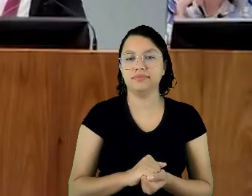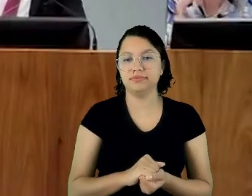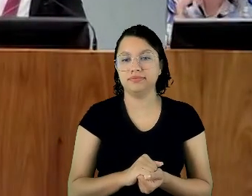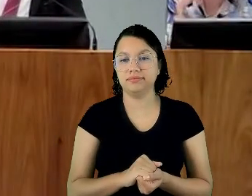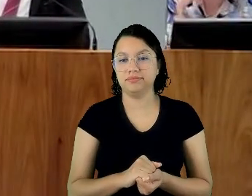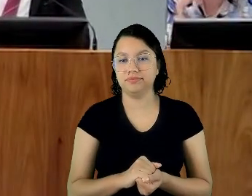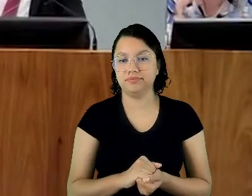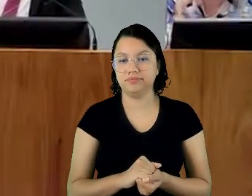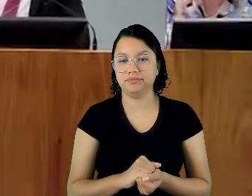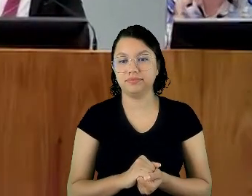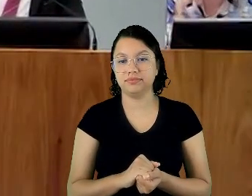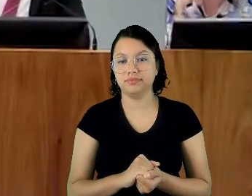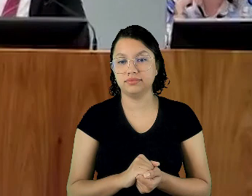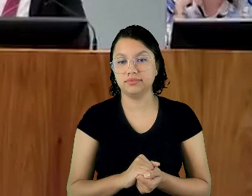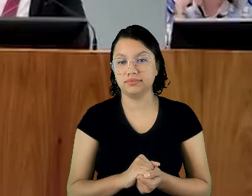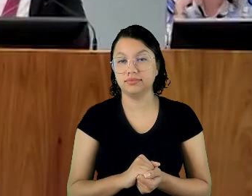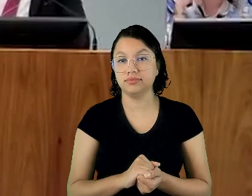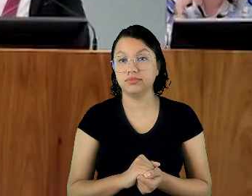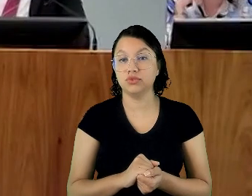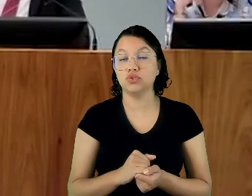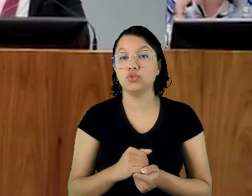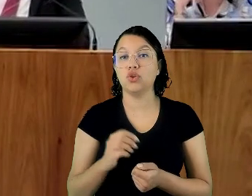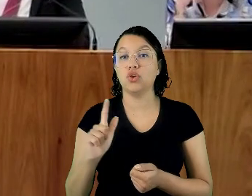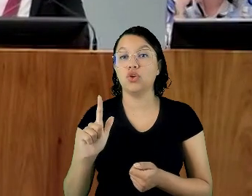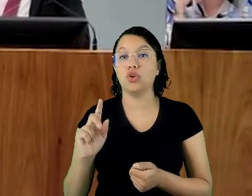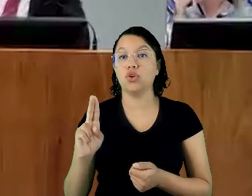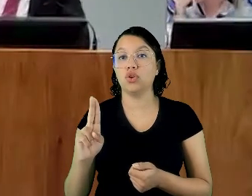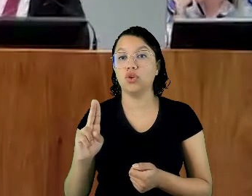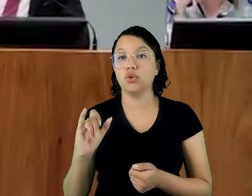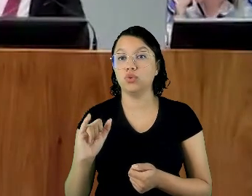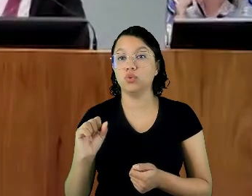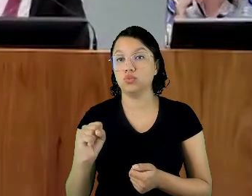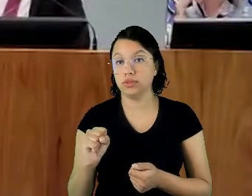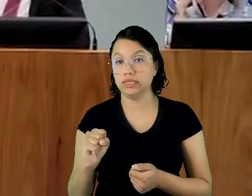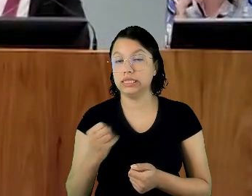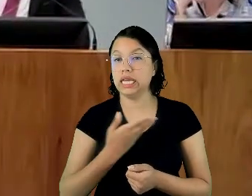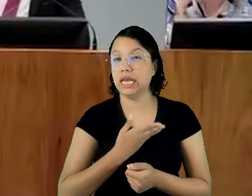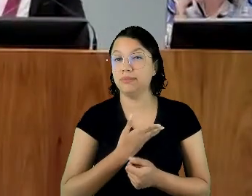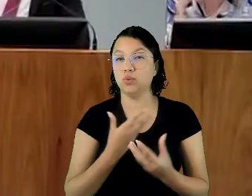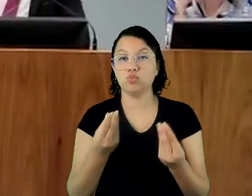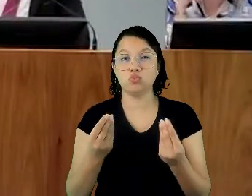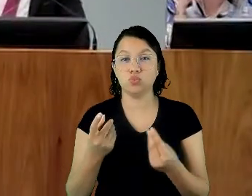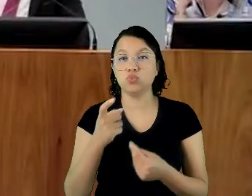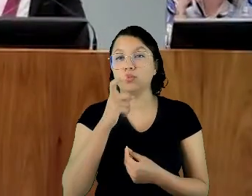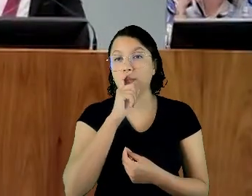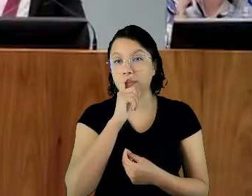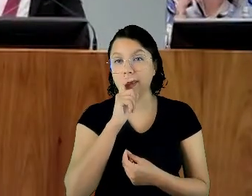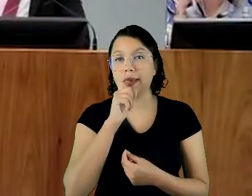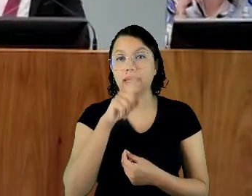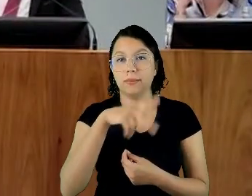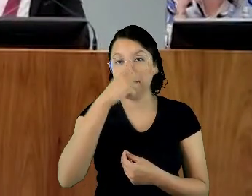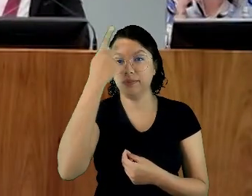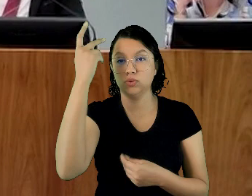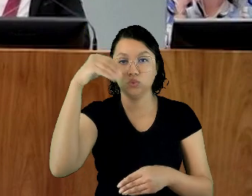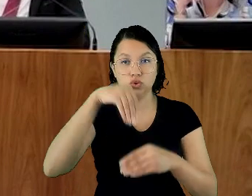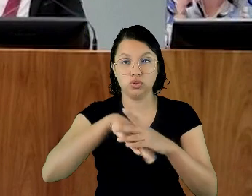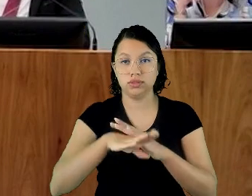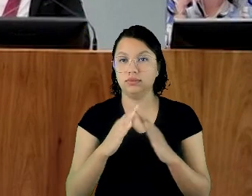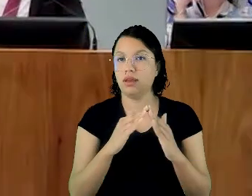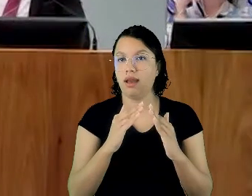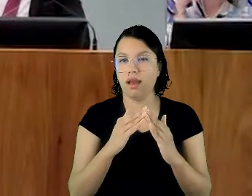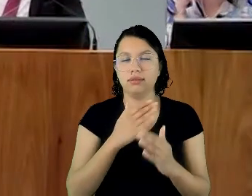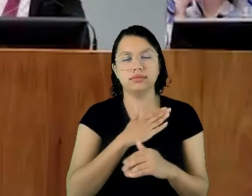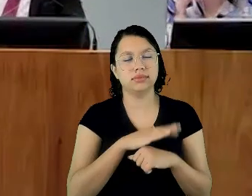Me veio à cabeça o Dr. Luiz de Lima Stefanini, era muito amigo do meu pai, uma pessoa muito de dentro da nossa casa, muito querido.